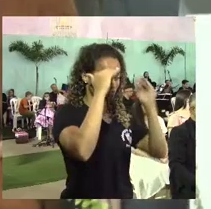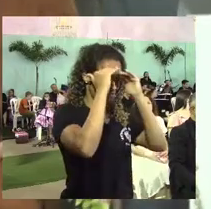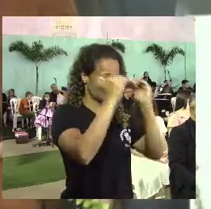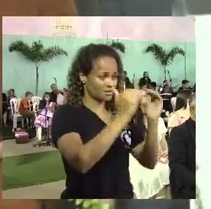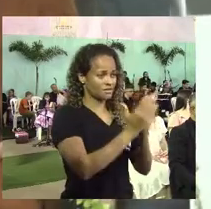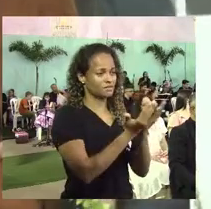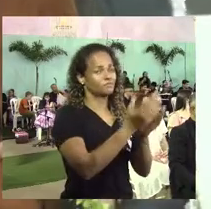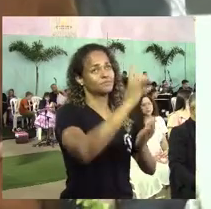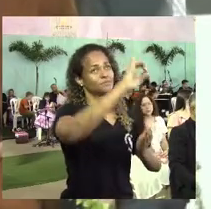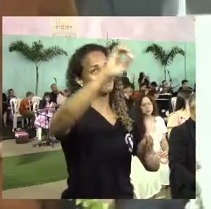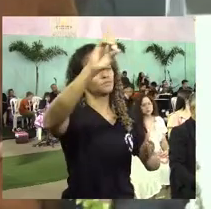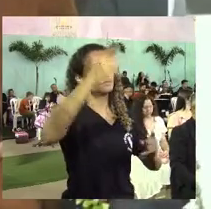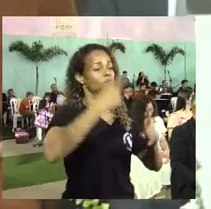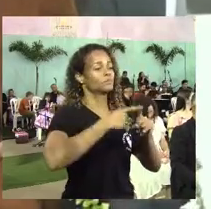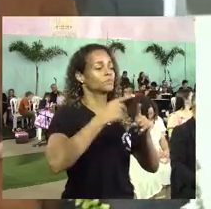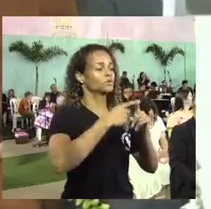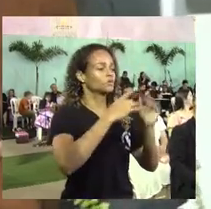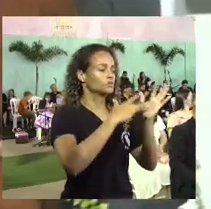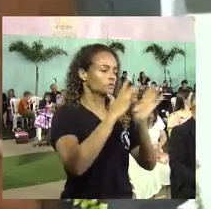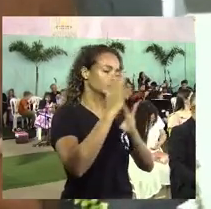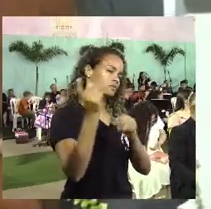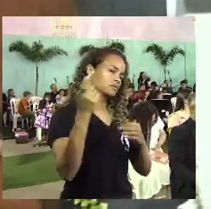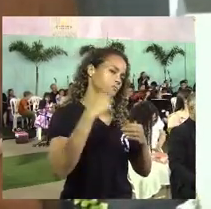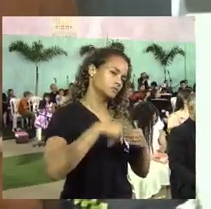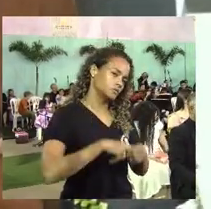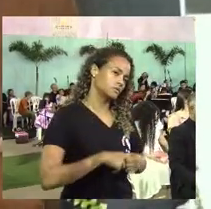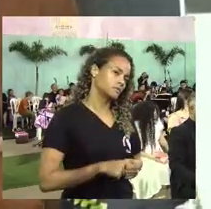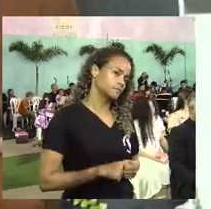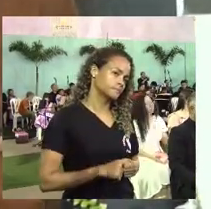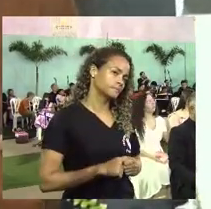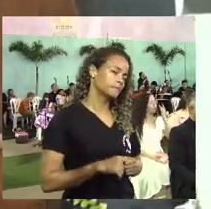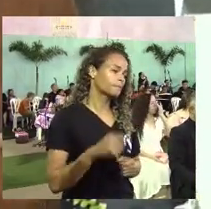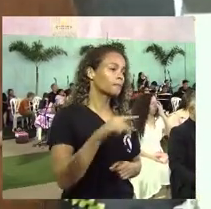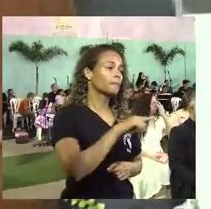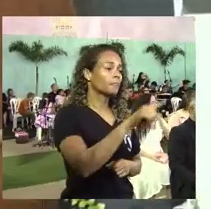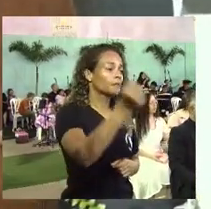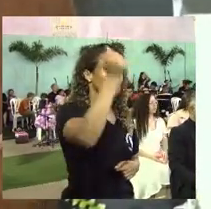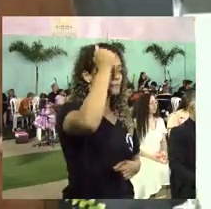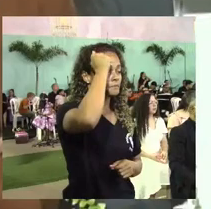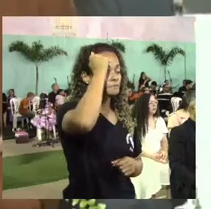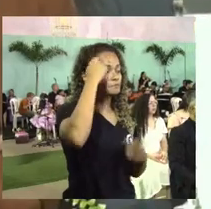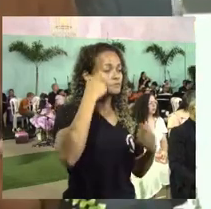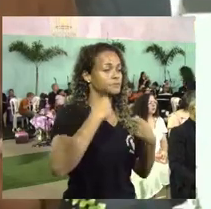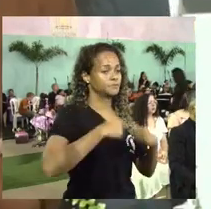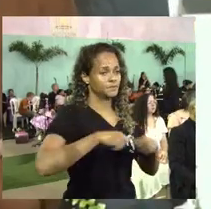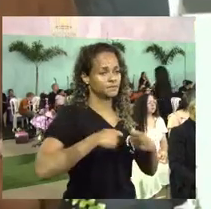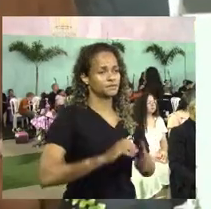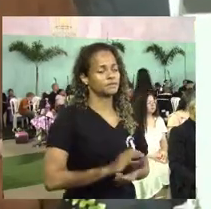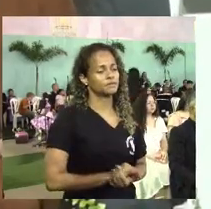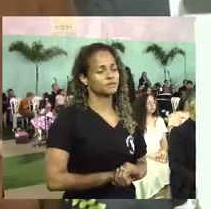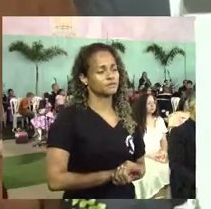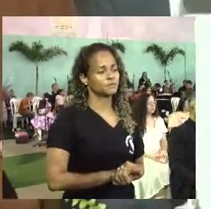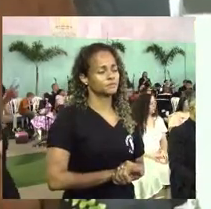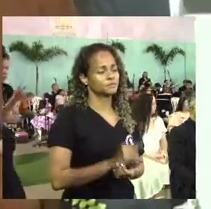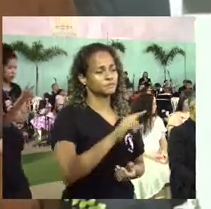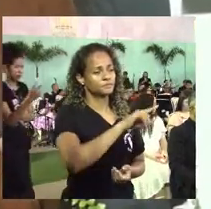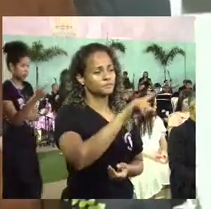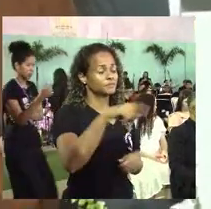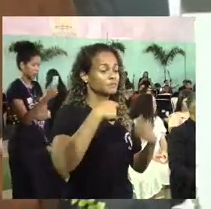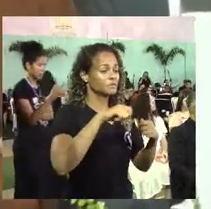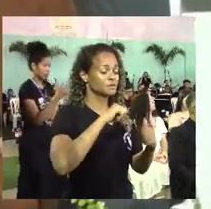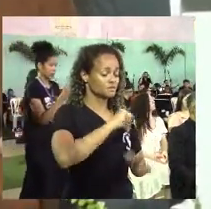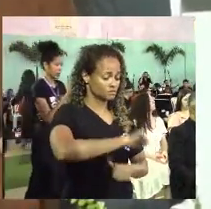Jesus estava voltando para buscar a senhorita você precisa se arrepender dos seus pecados Você Precisa